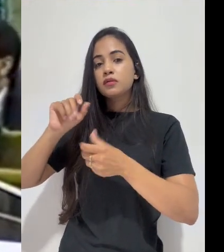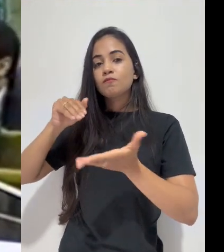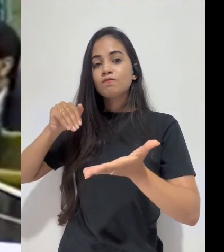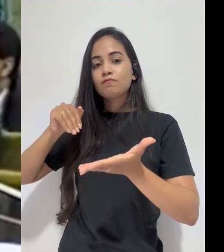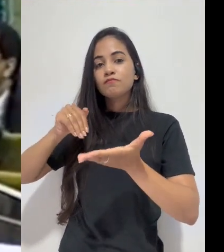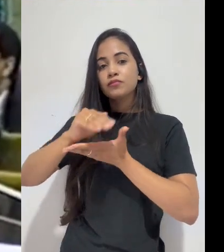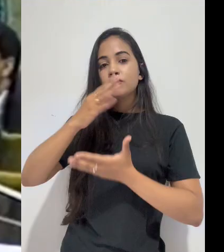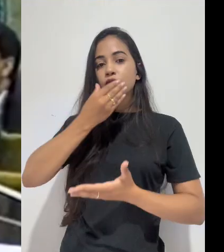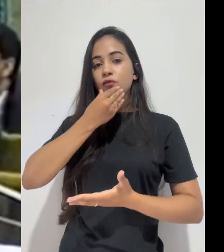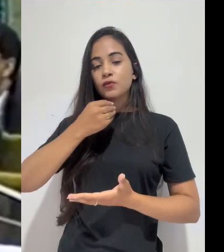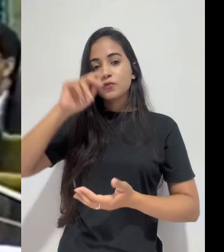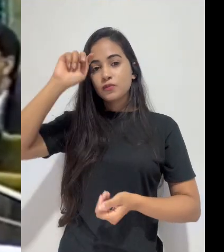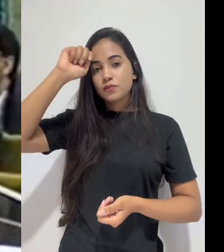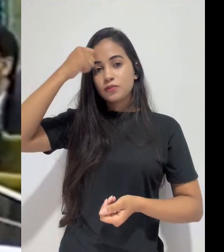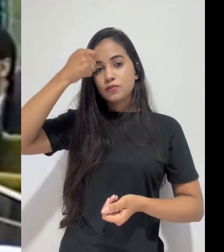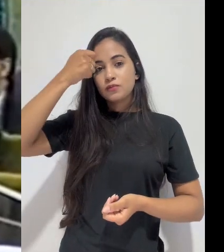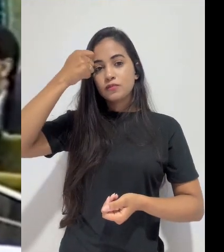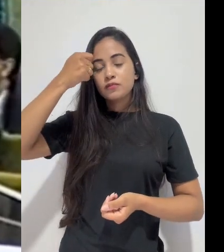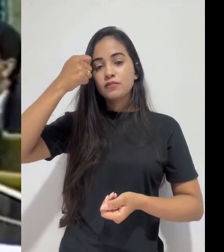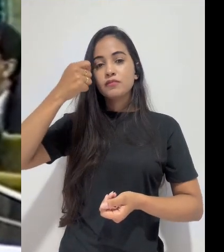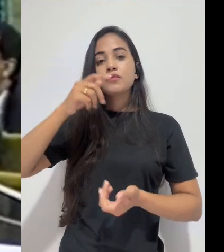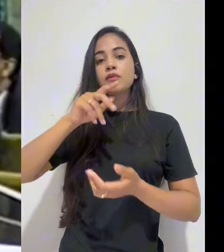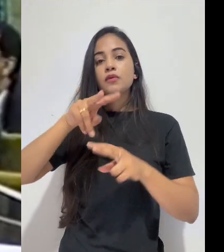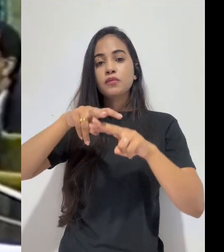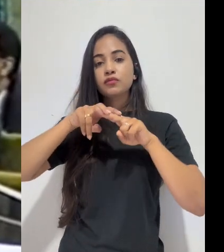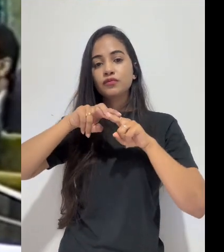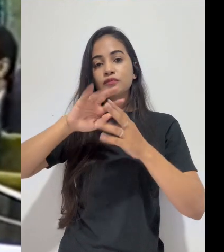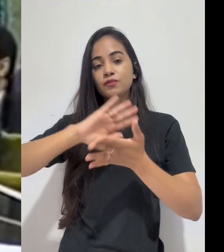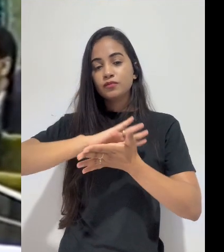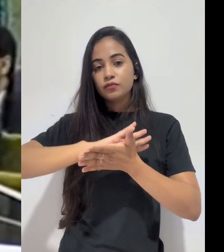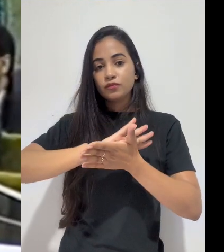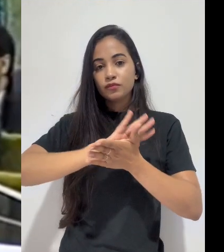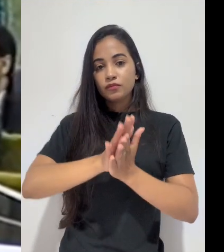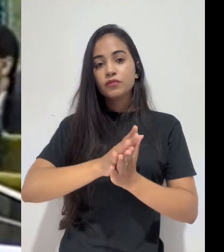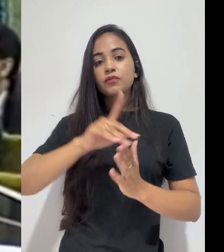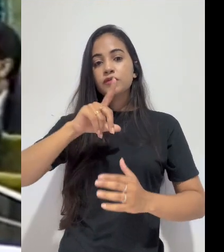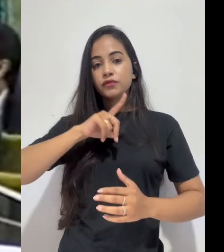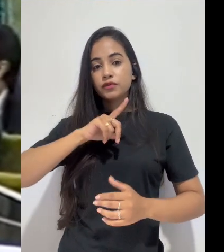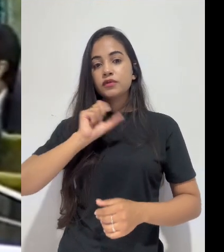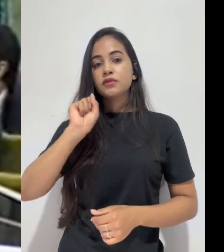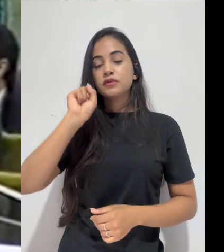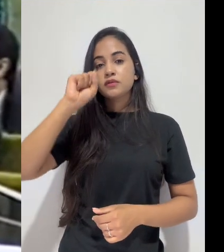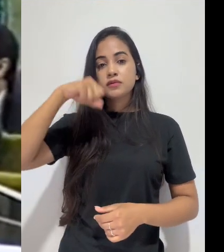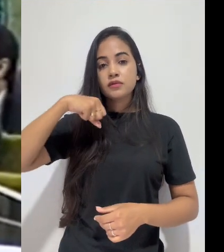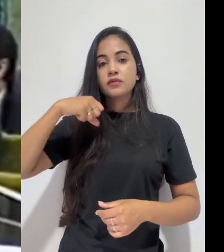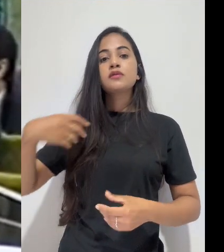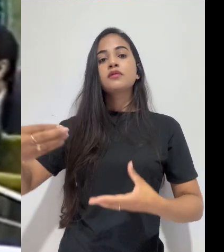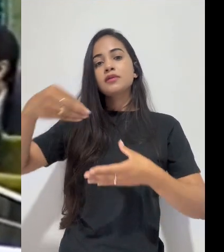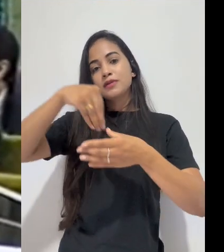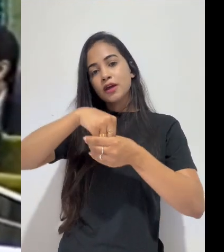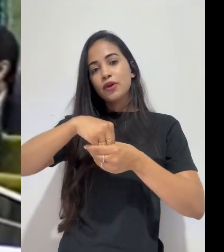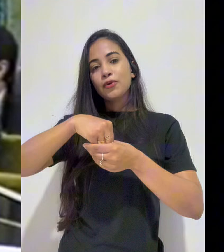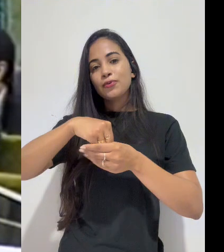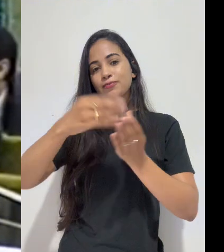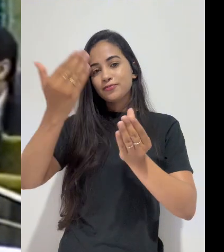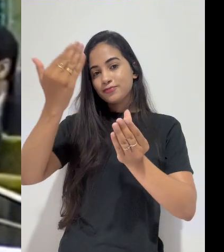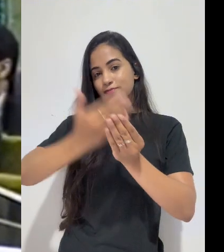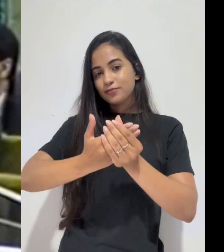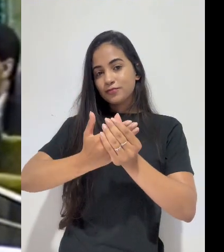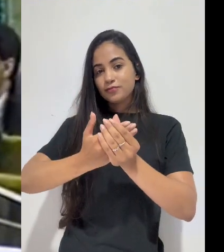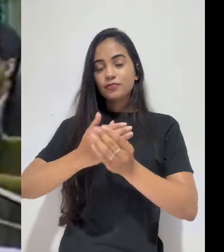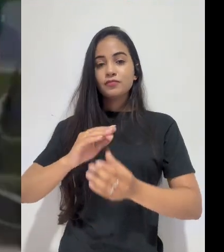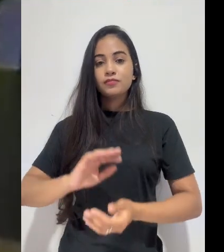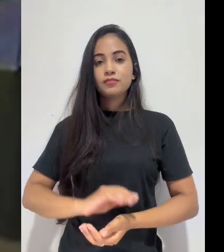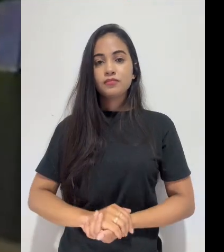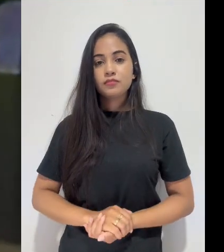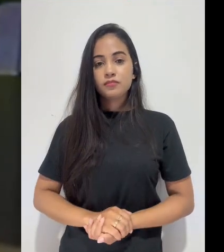como, sobretudo, pelos fortes indícios de discriminação racial que estão presentes nesse